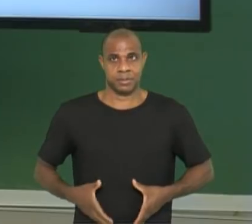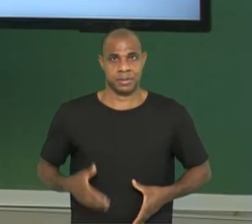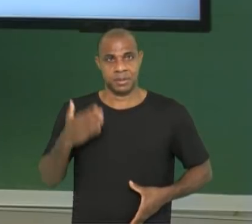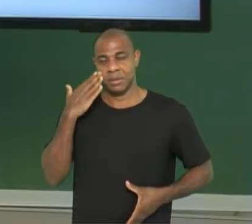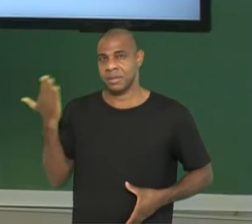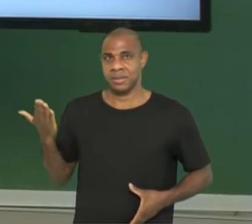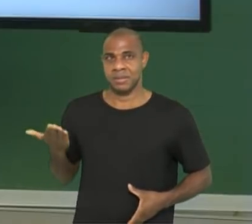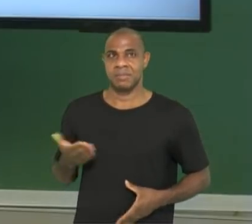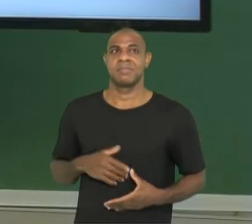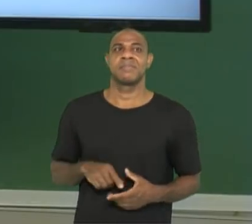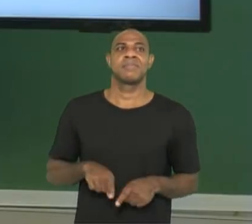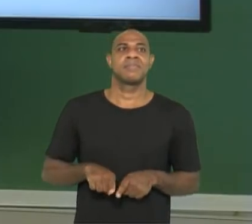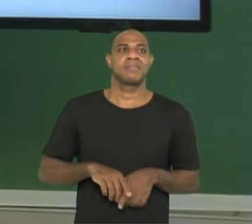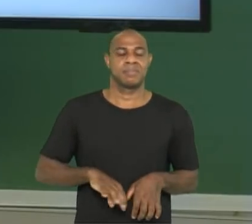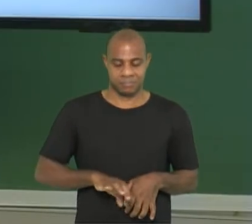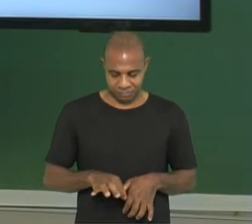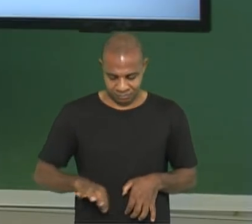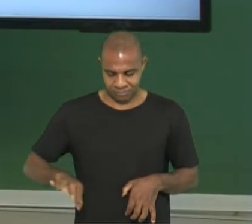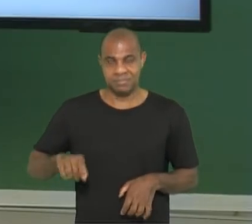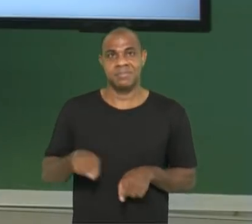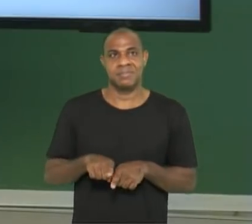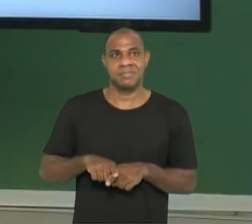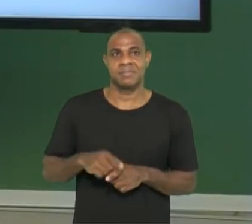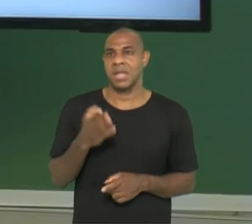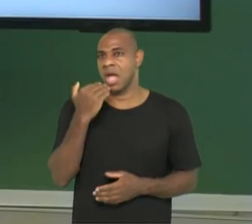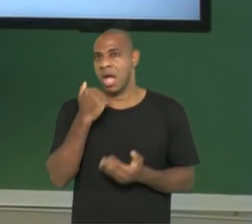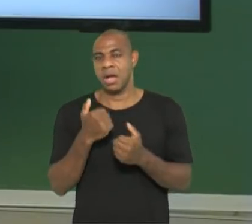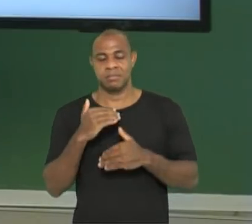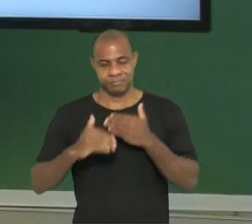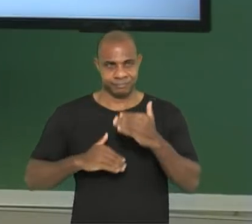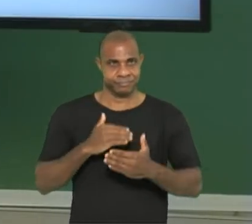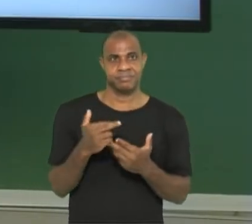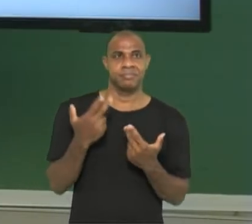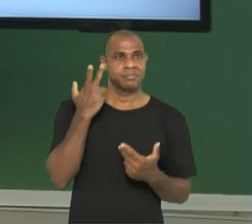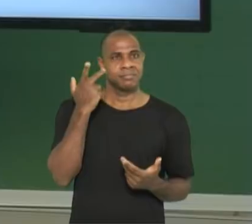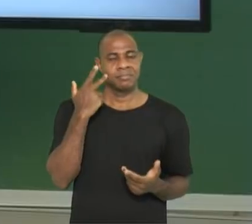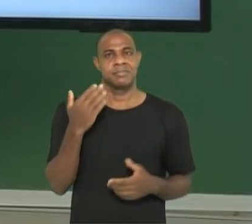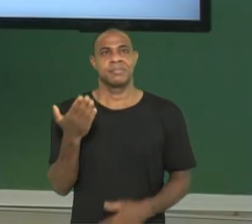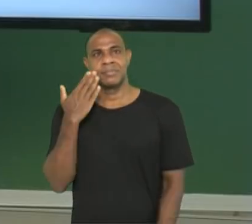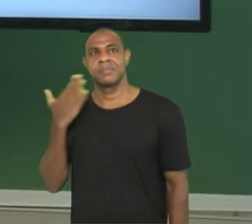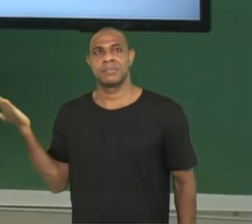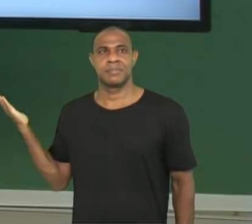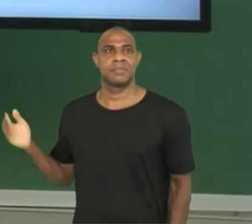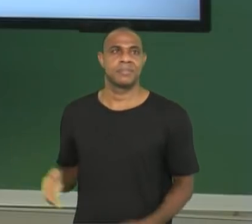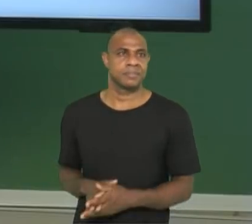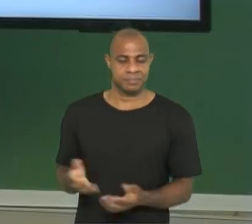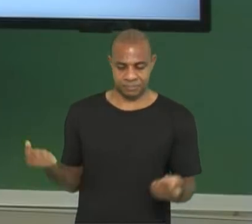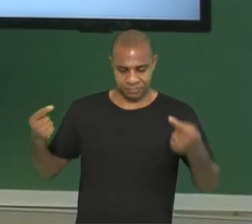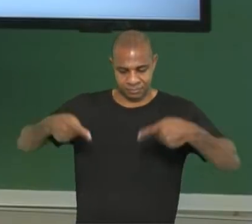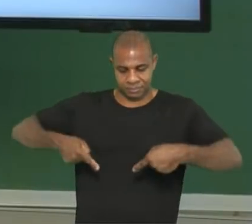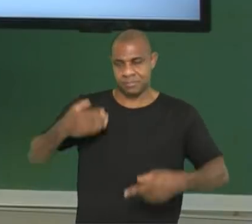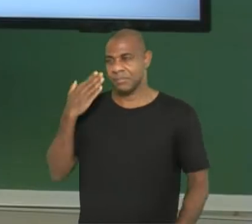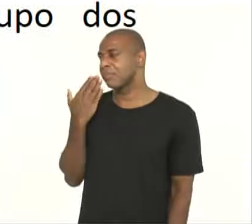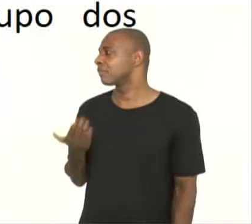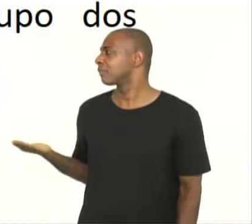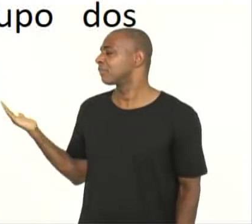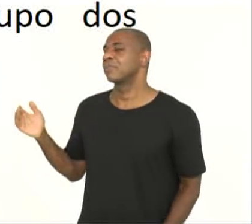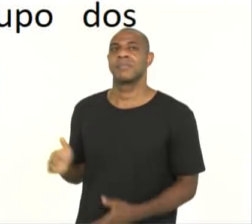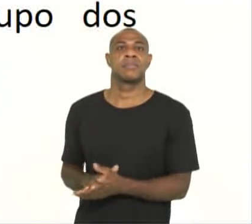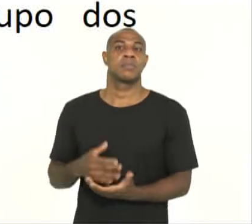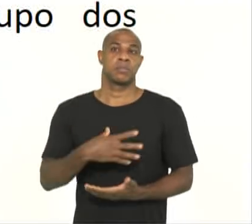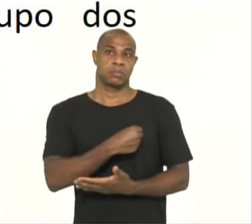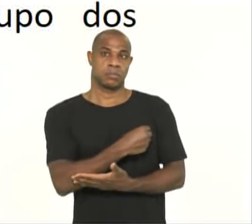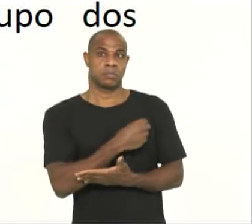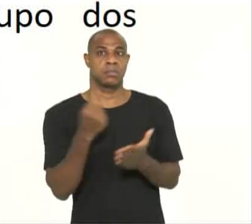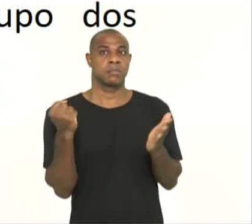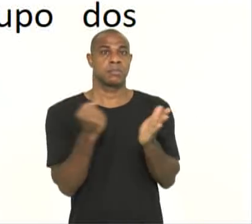dar oxigênio e ele vai se desenvolver belo e maravilhoso. Outro quiz para vocês, galera. Sobre os mamíferos,